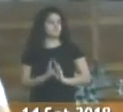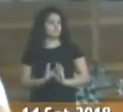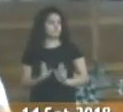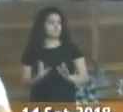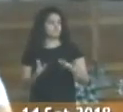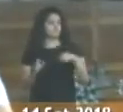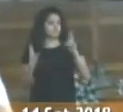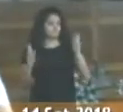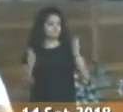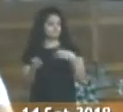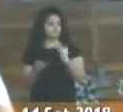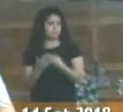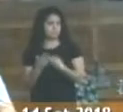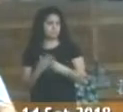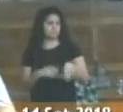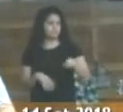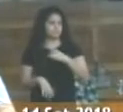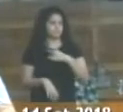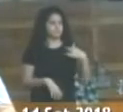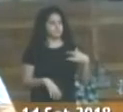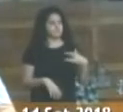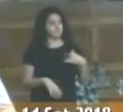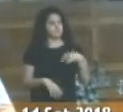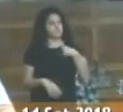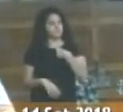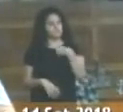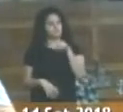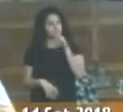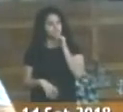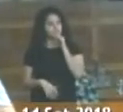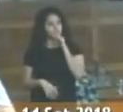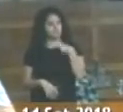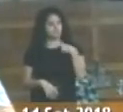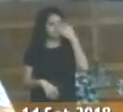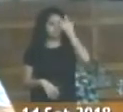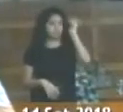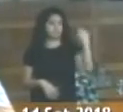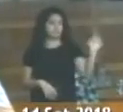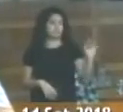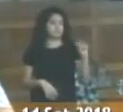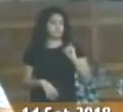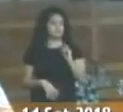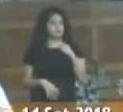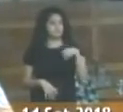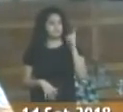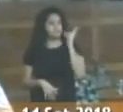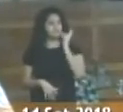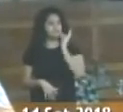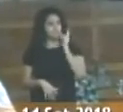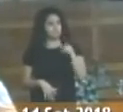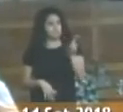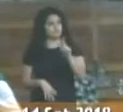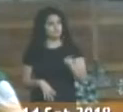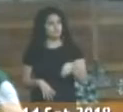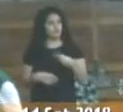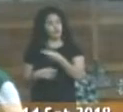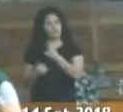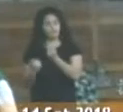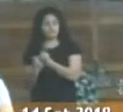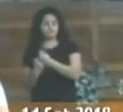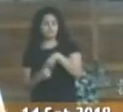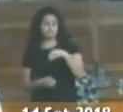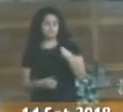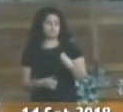relação à educação e à saúde, eu lamento, não sei se o nobre vereador, presidente da Câmara, ou algum assessor dele